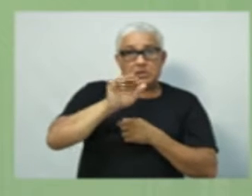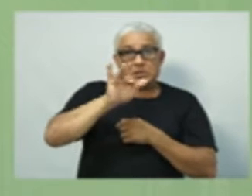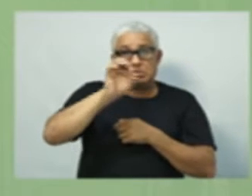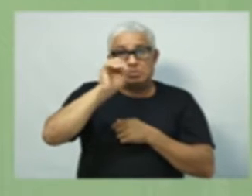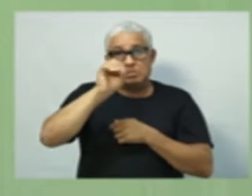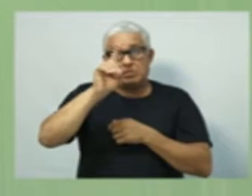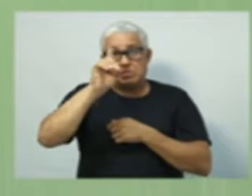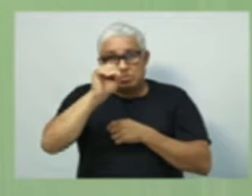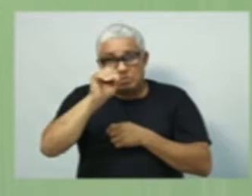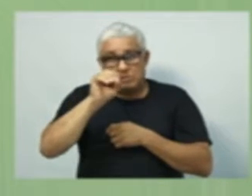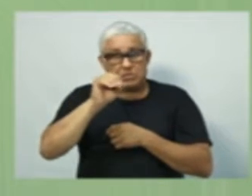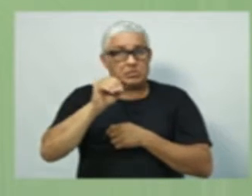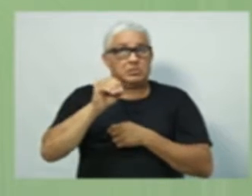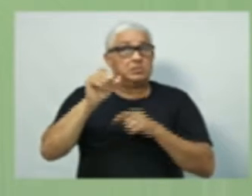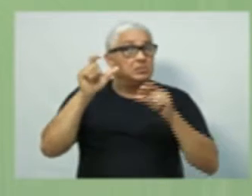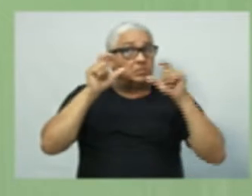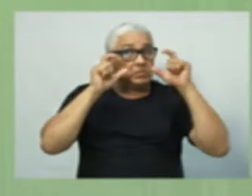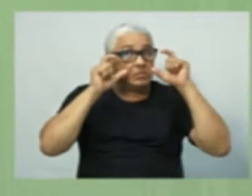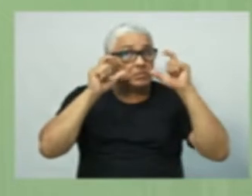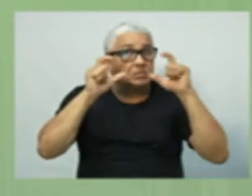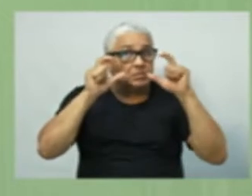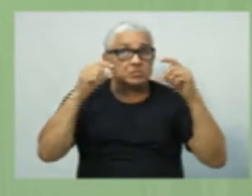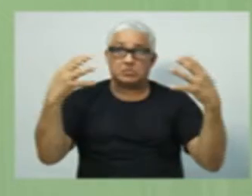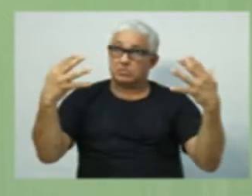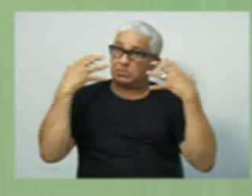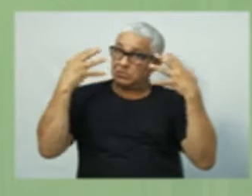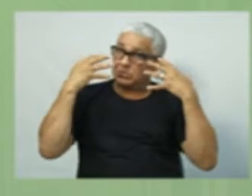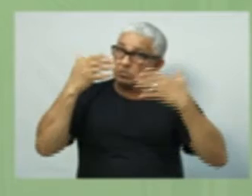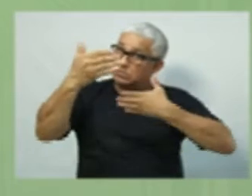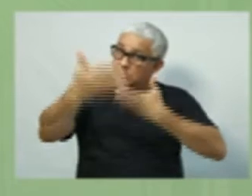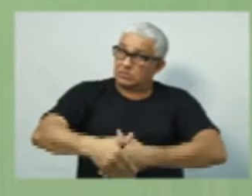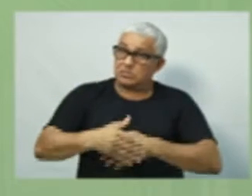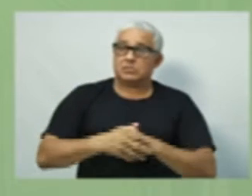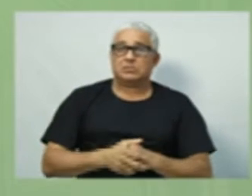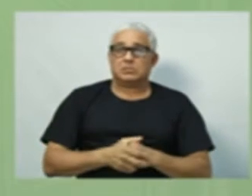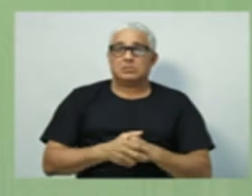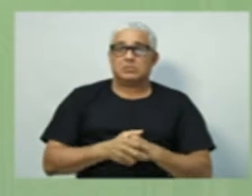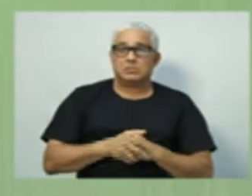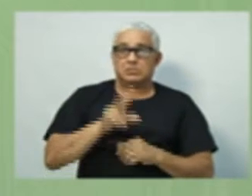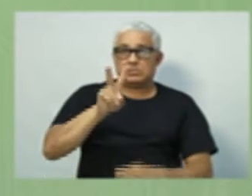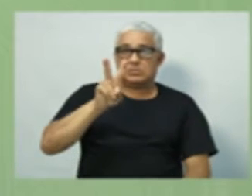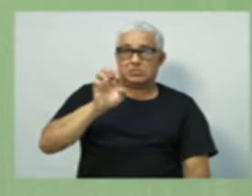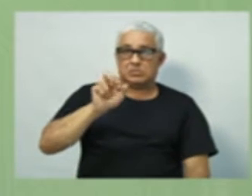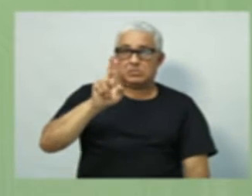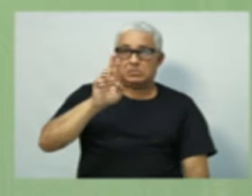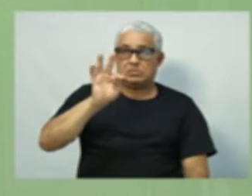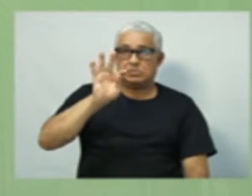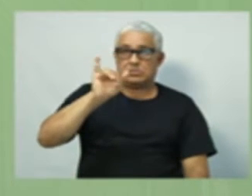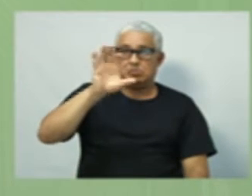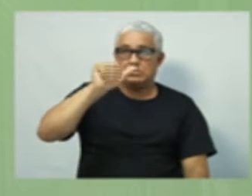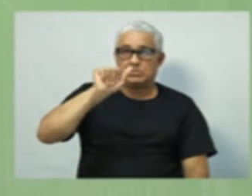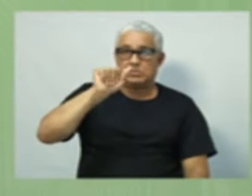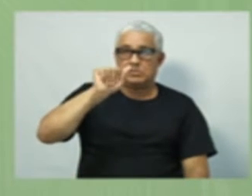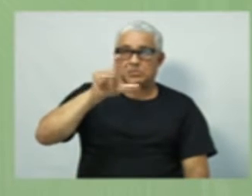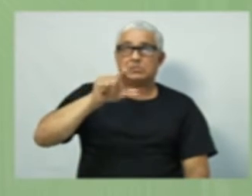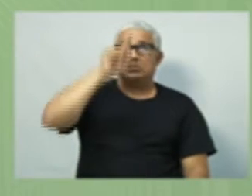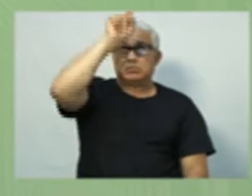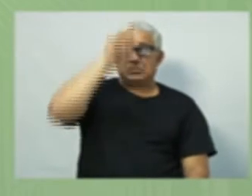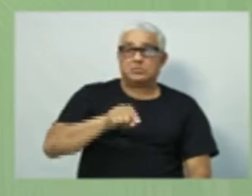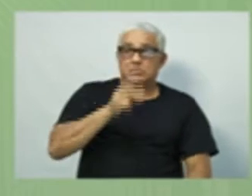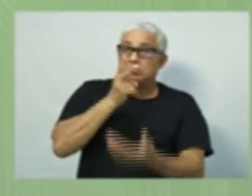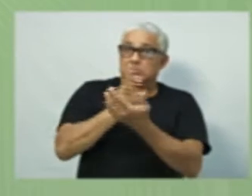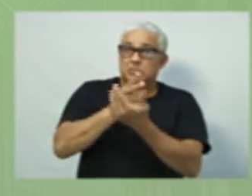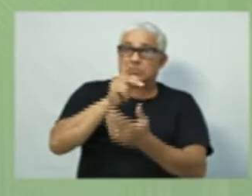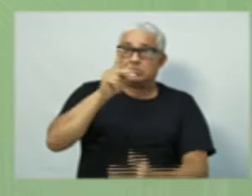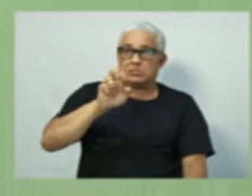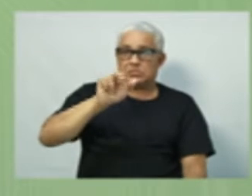período a atenção atenção na hora da avaliação vertical tô falando de um mesmo período como é